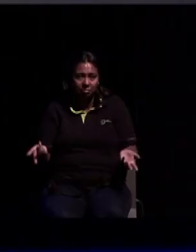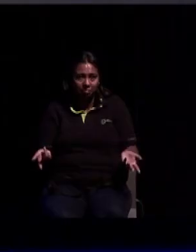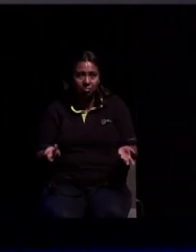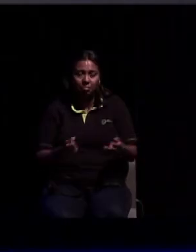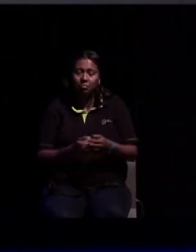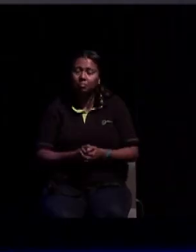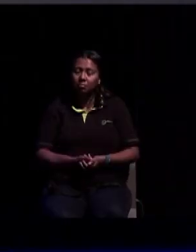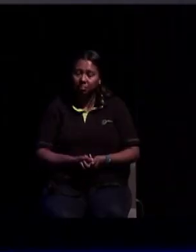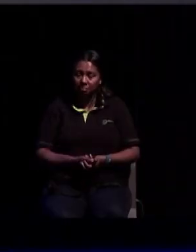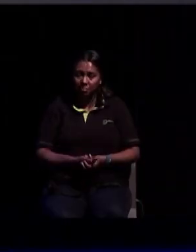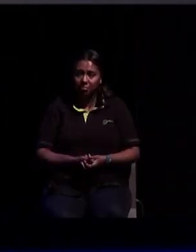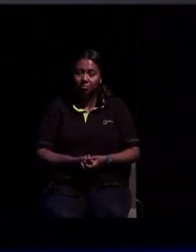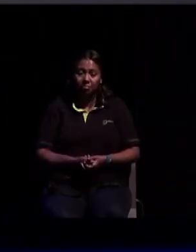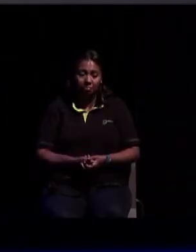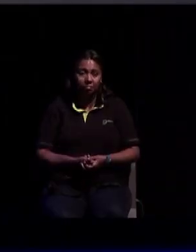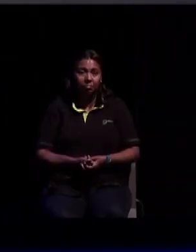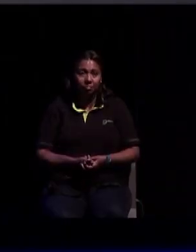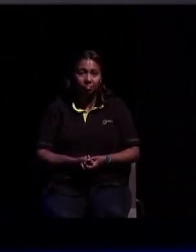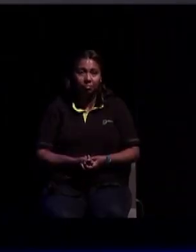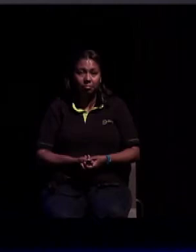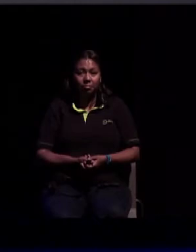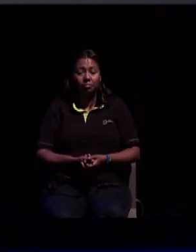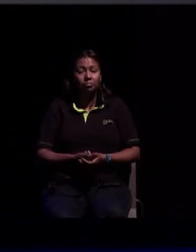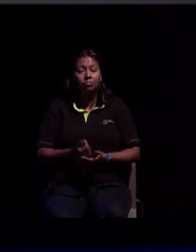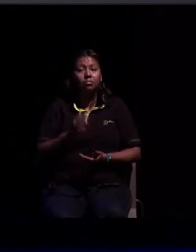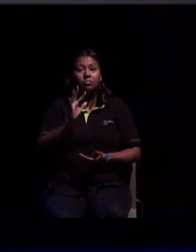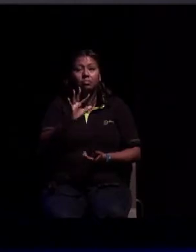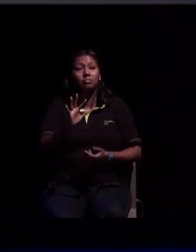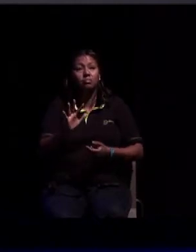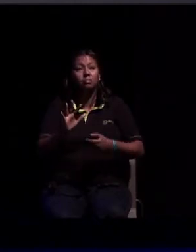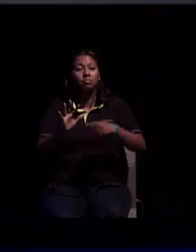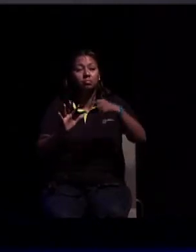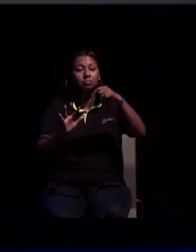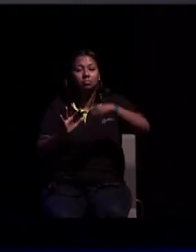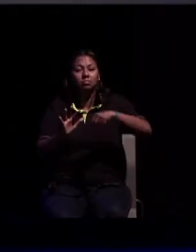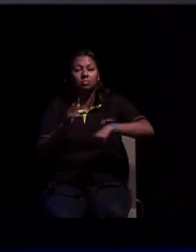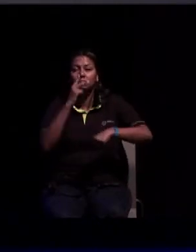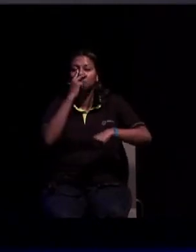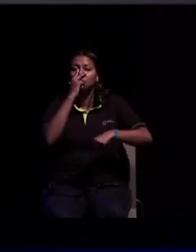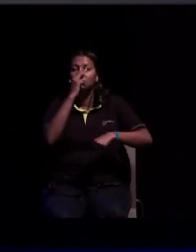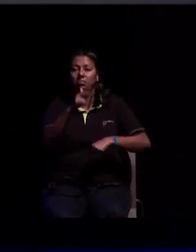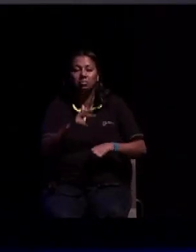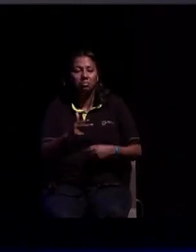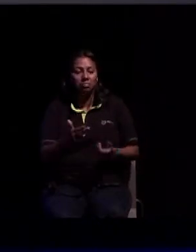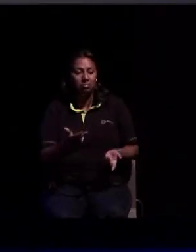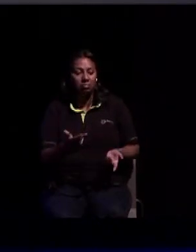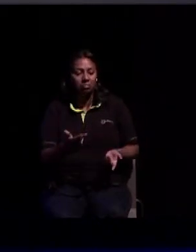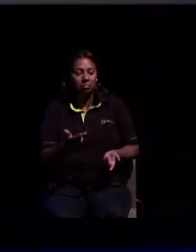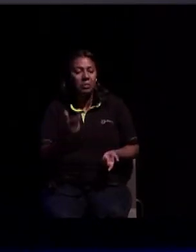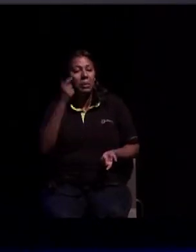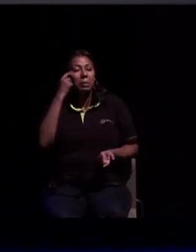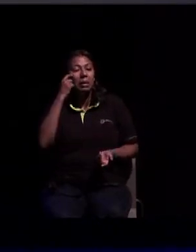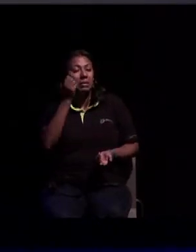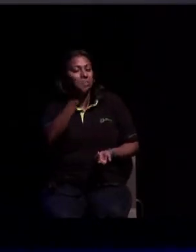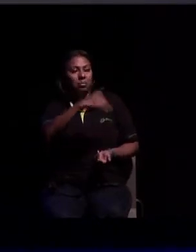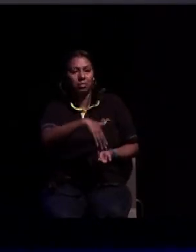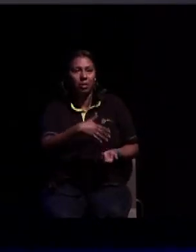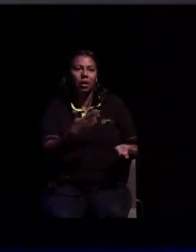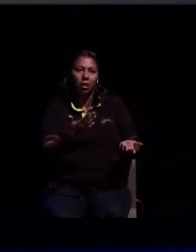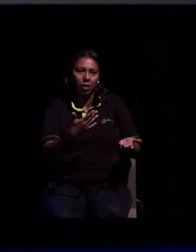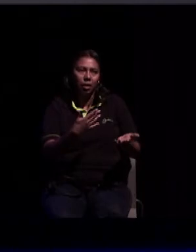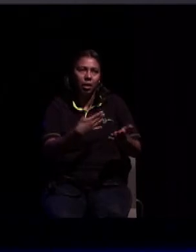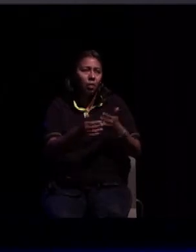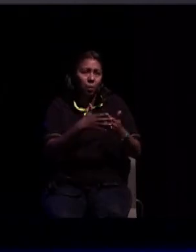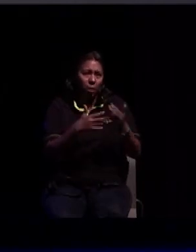mesmas razões, né? Mas quem a gente considera inferior, independente da cor, é claro que a cor